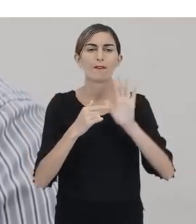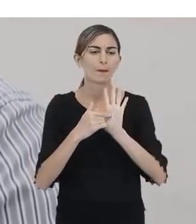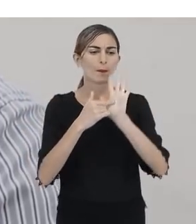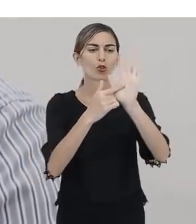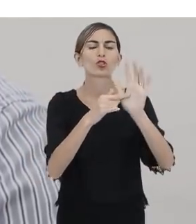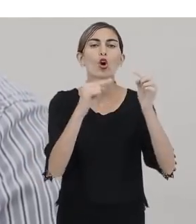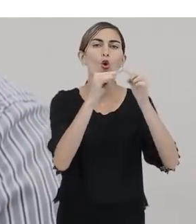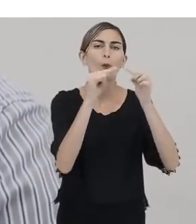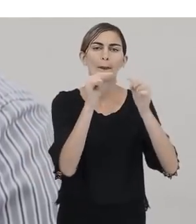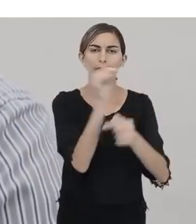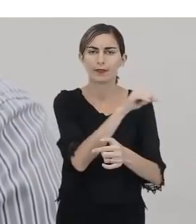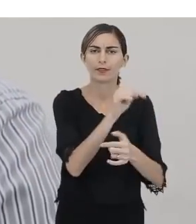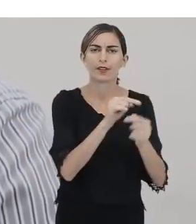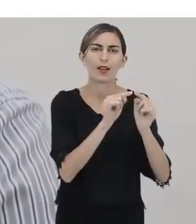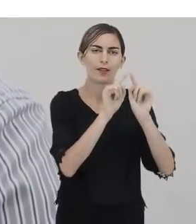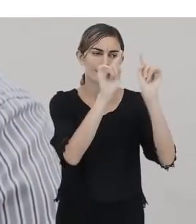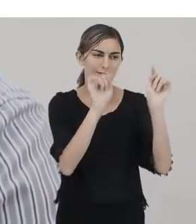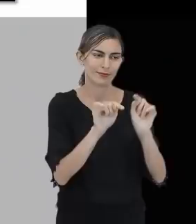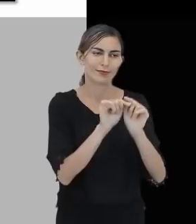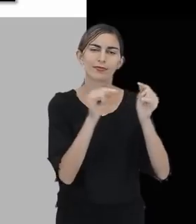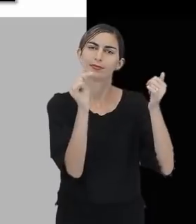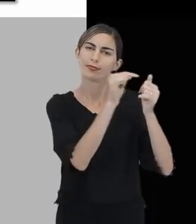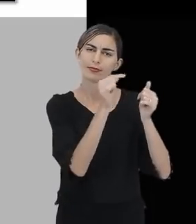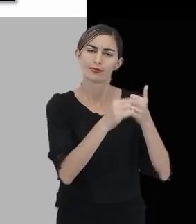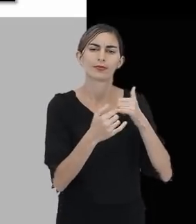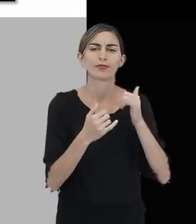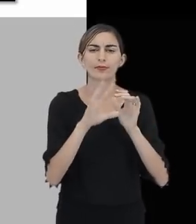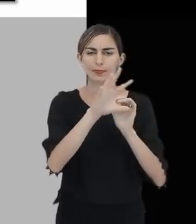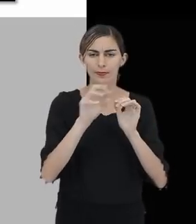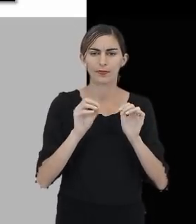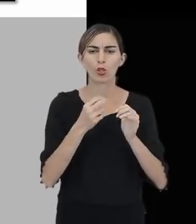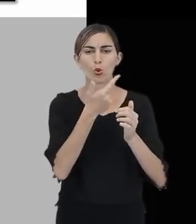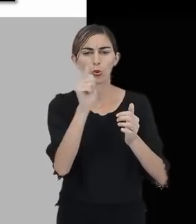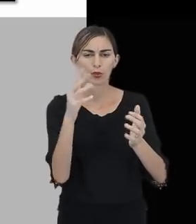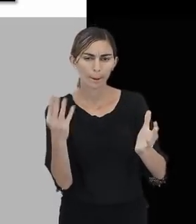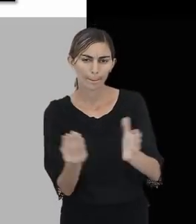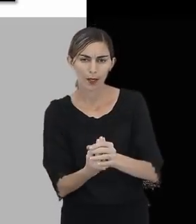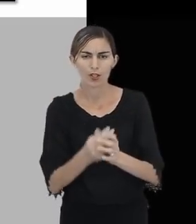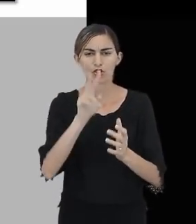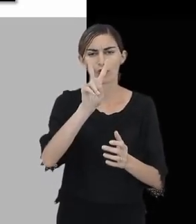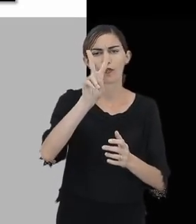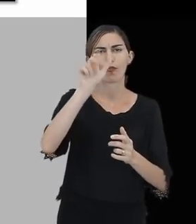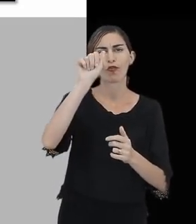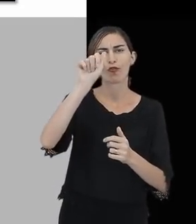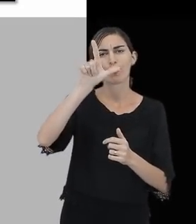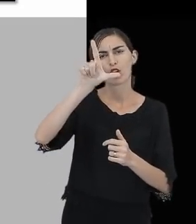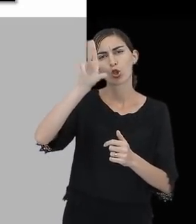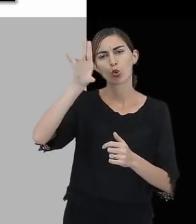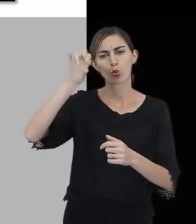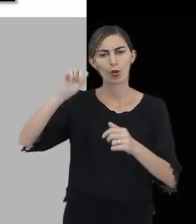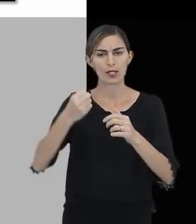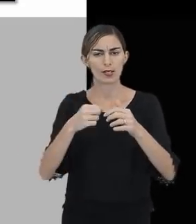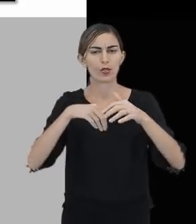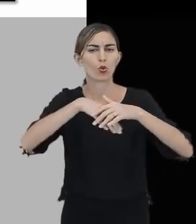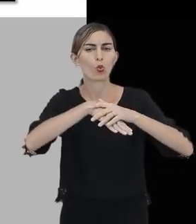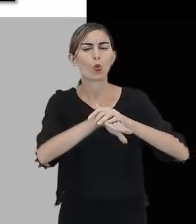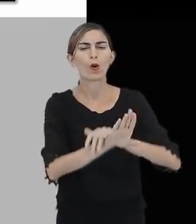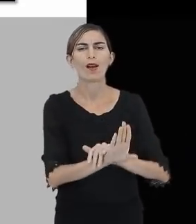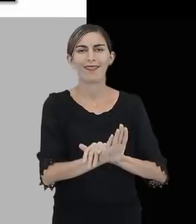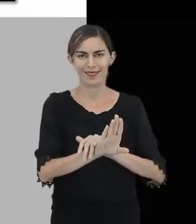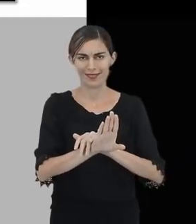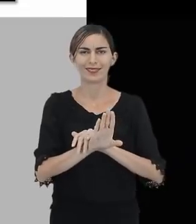mostrada naquele dispositivo, certo? Tem essa outra pasta aqui, Values, que ela vai guardar